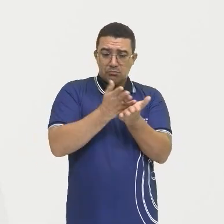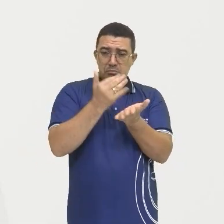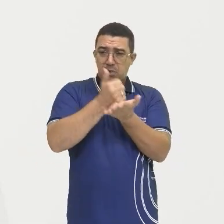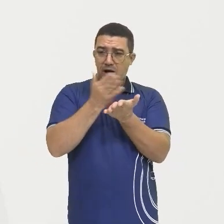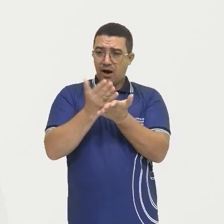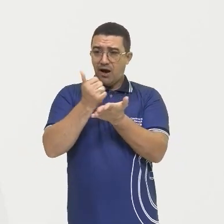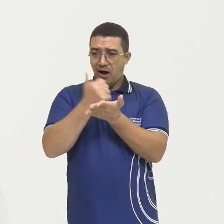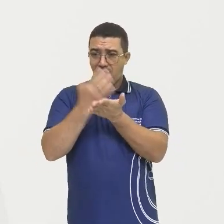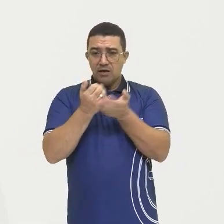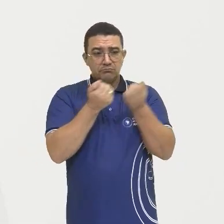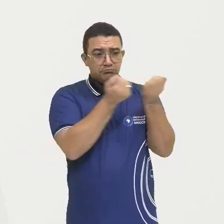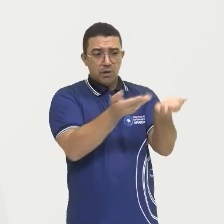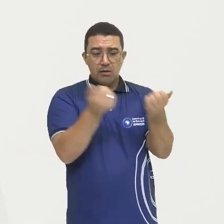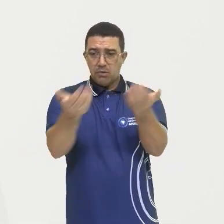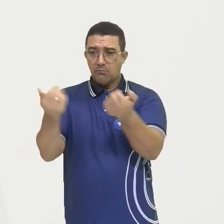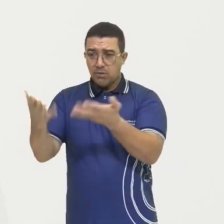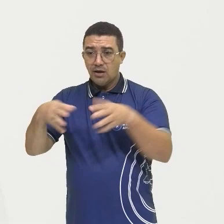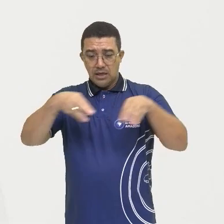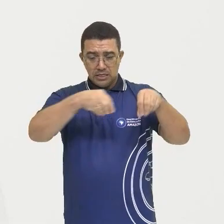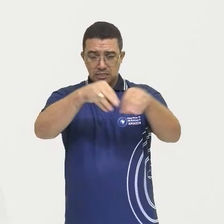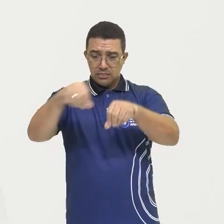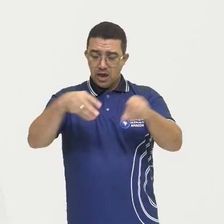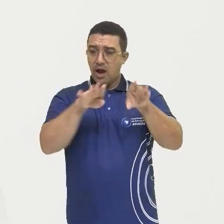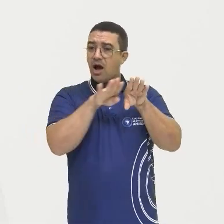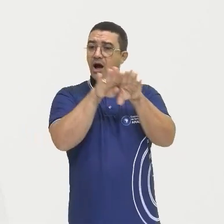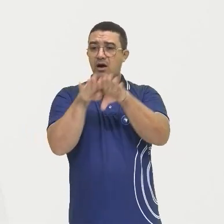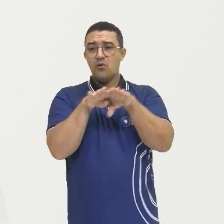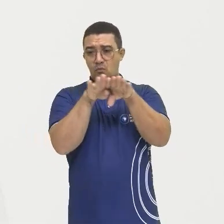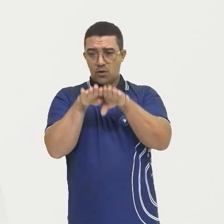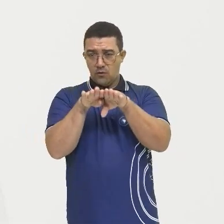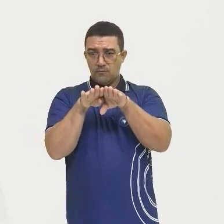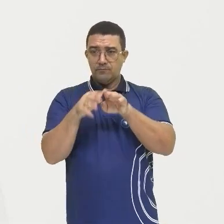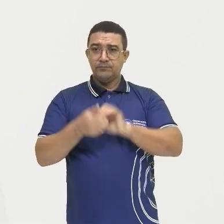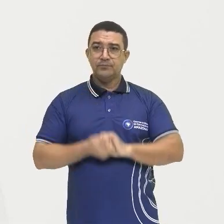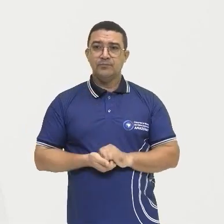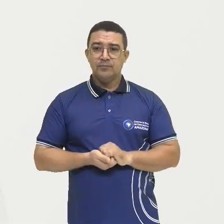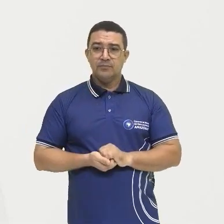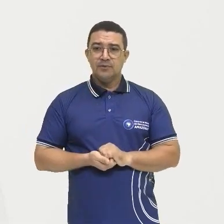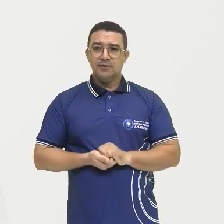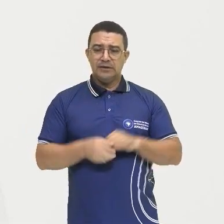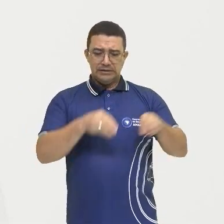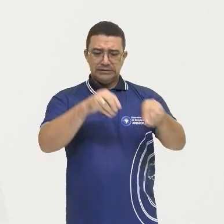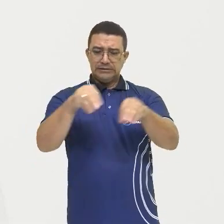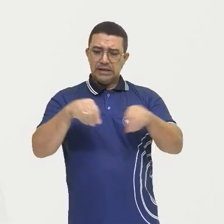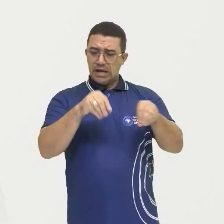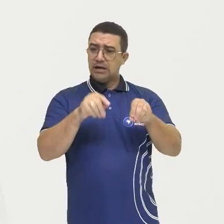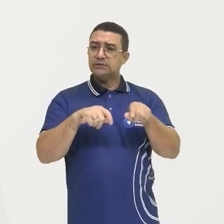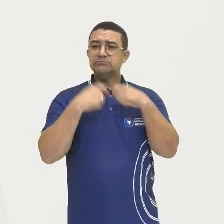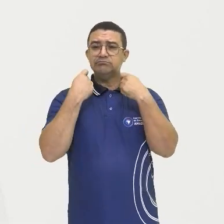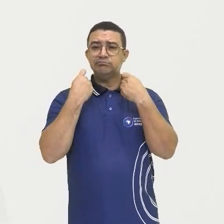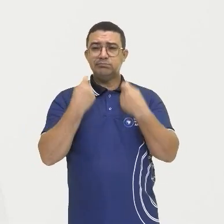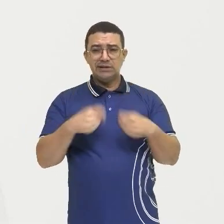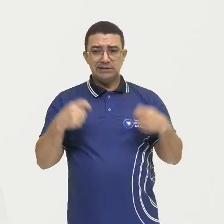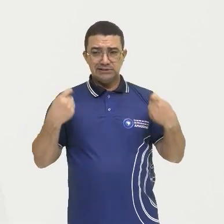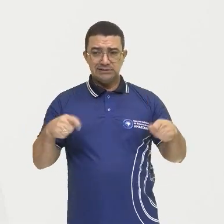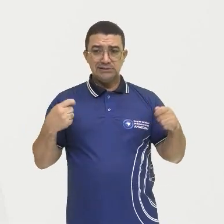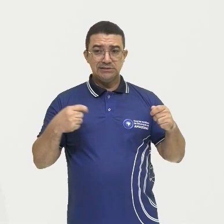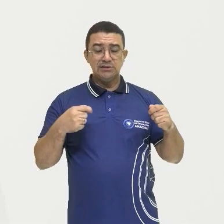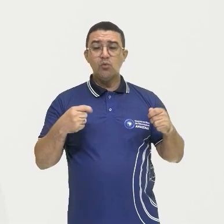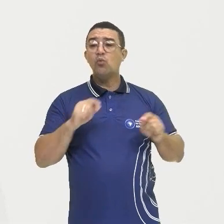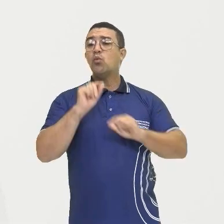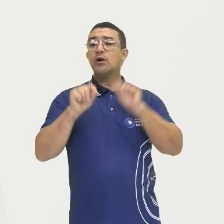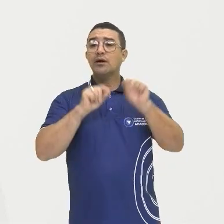igualitária das terras. E pontuei também com vocês que essas terras, elas precisam ser aquelas terras com